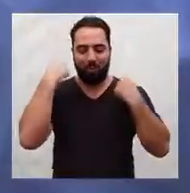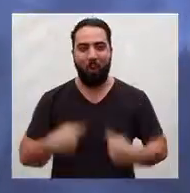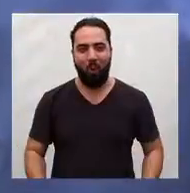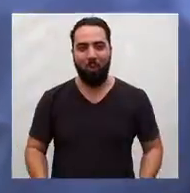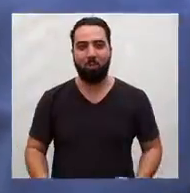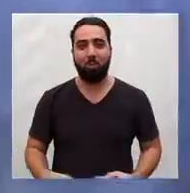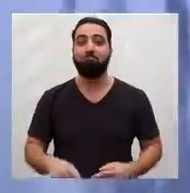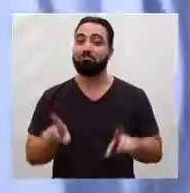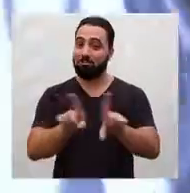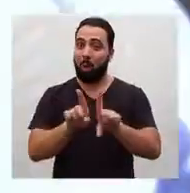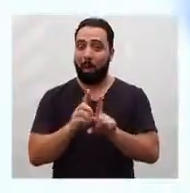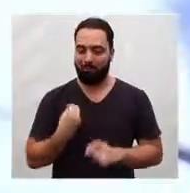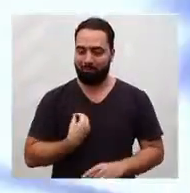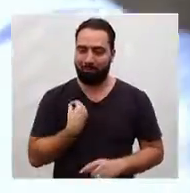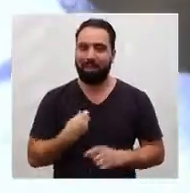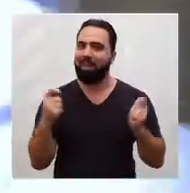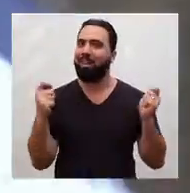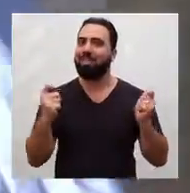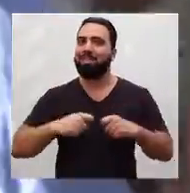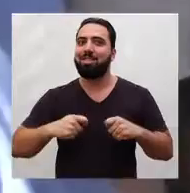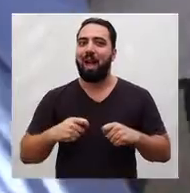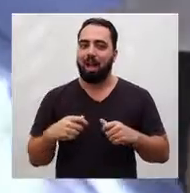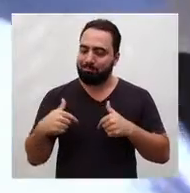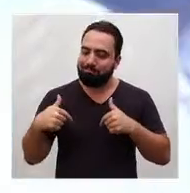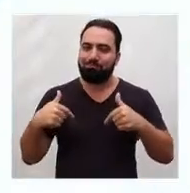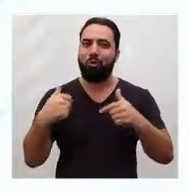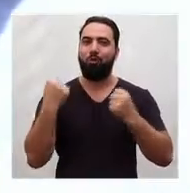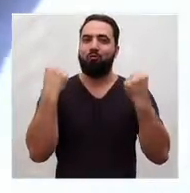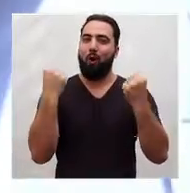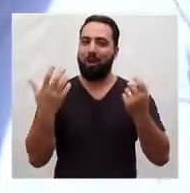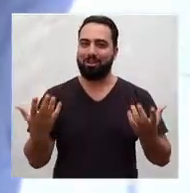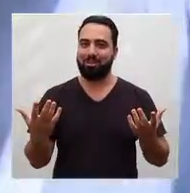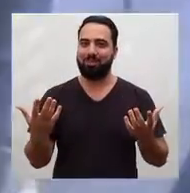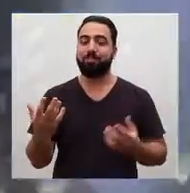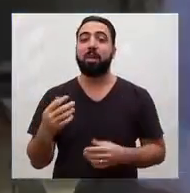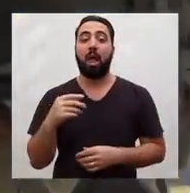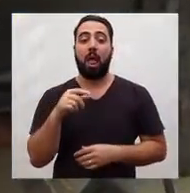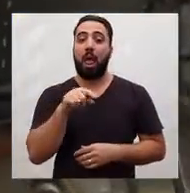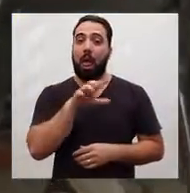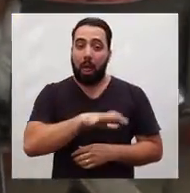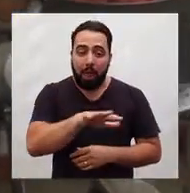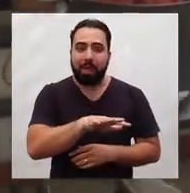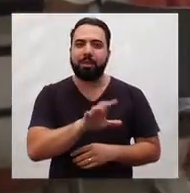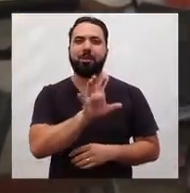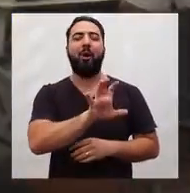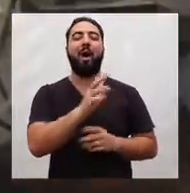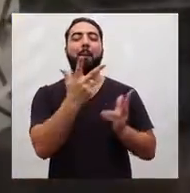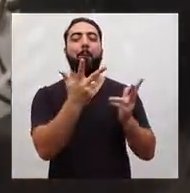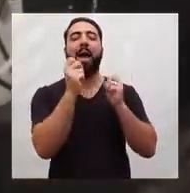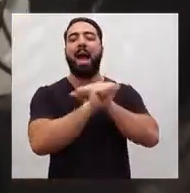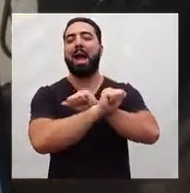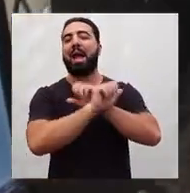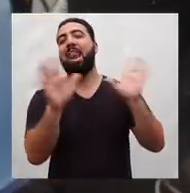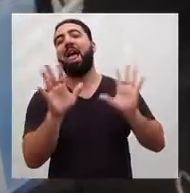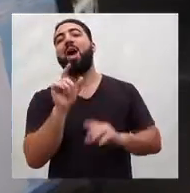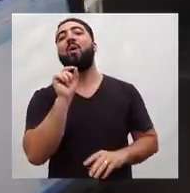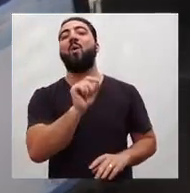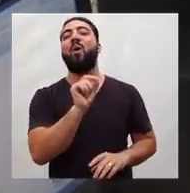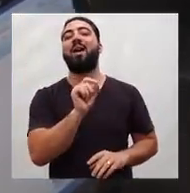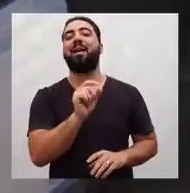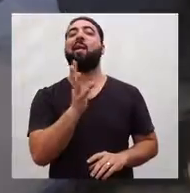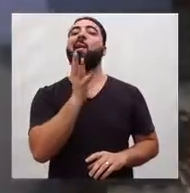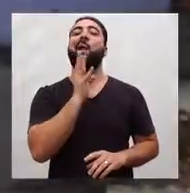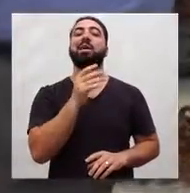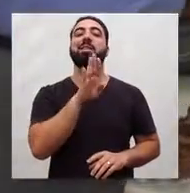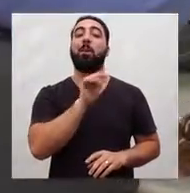corpo, e mantêm a chama da vida acesa e forte. Essa conduta deixa claro que Bornier tem